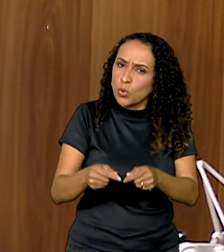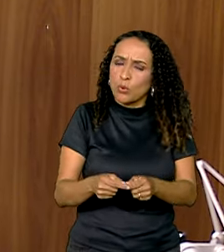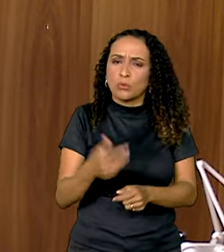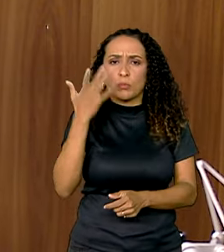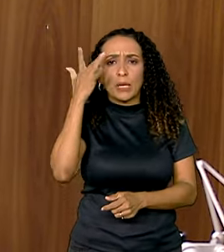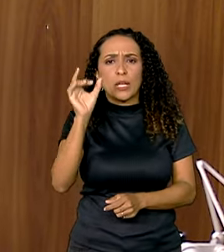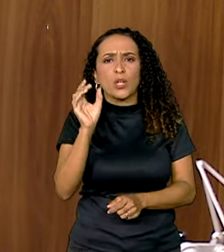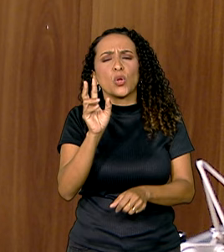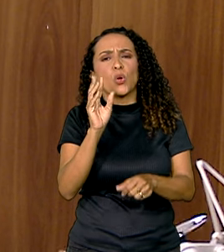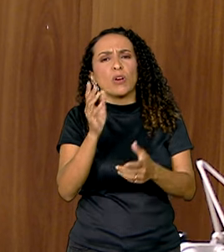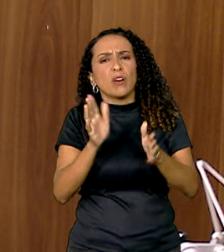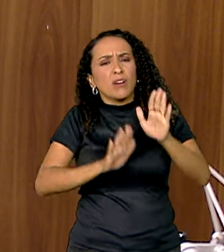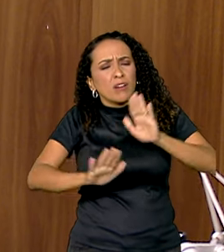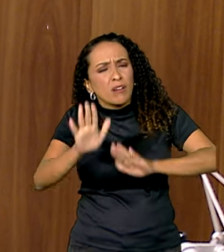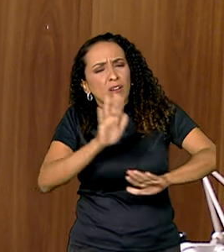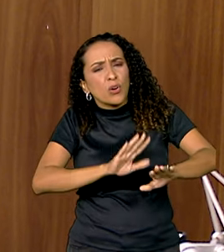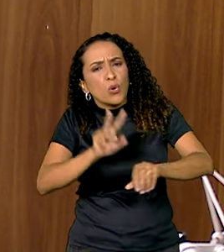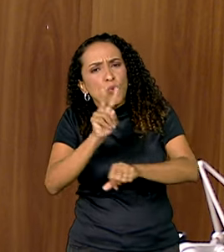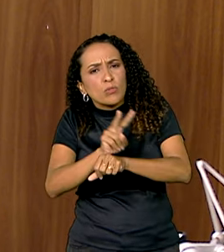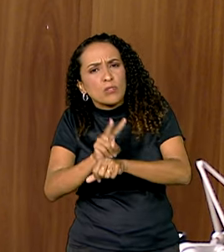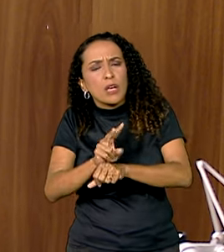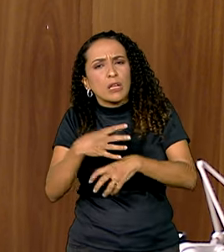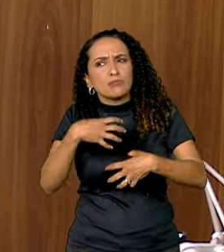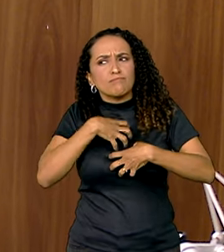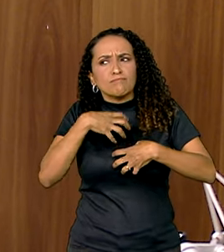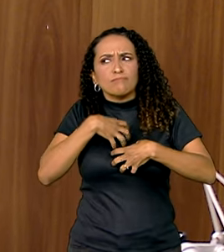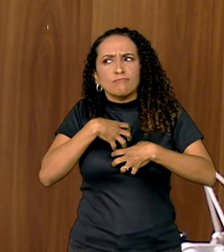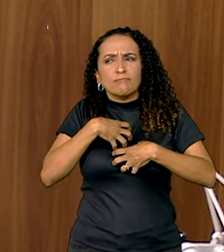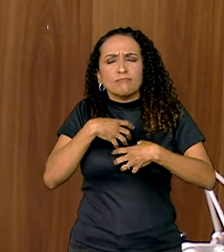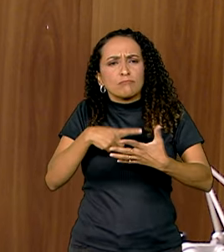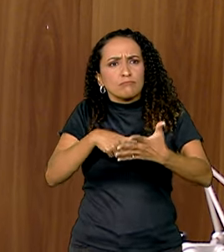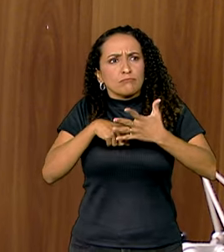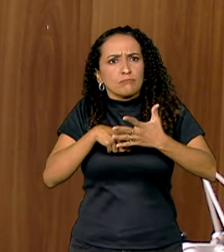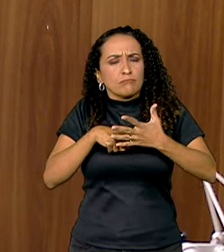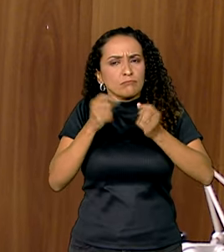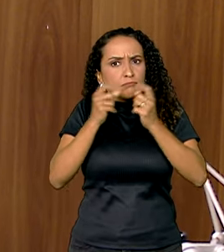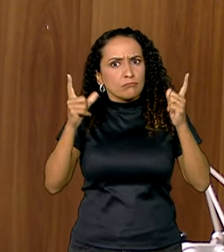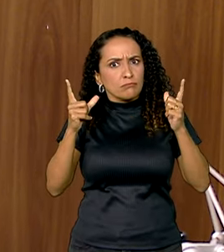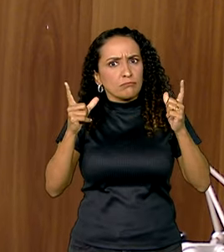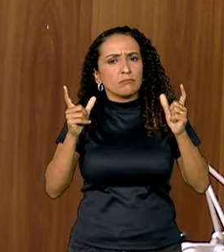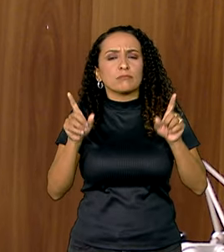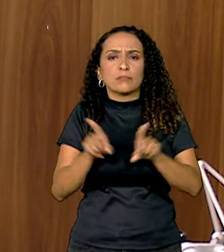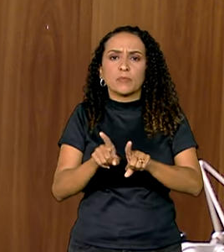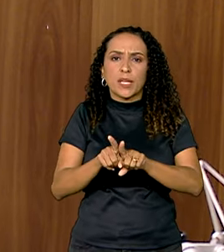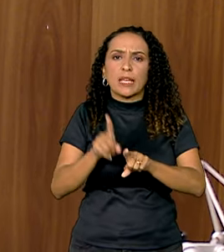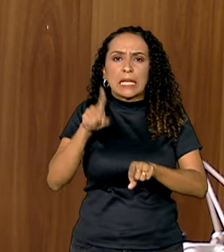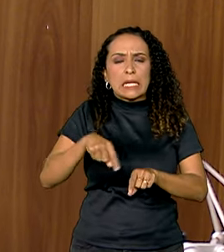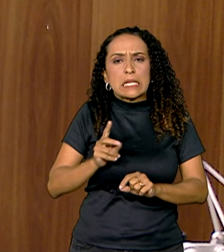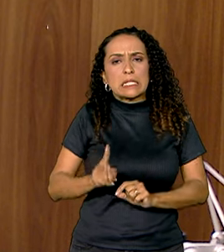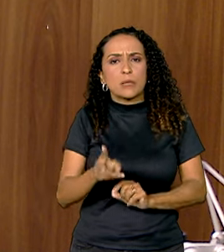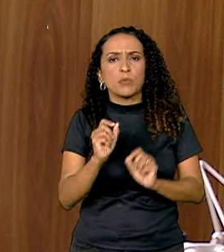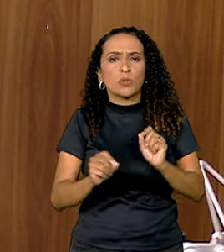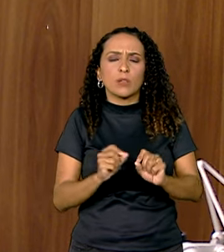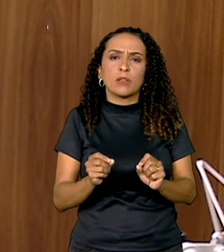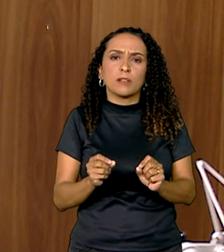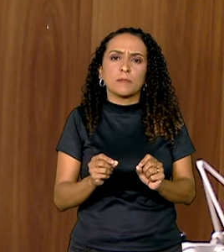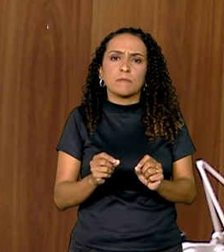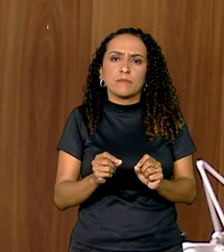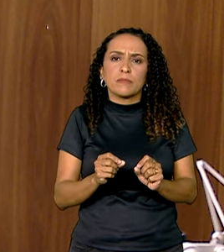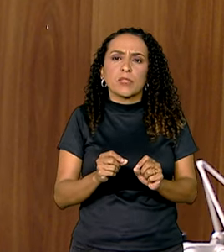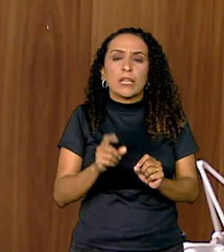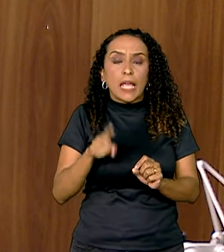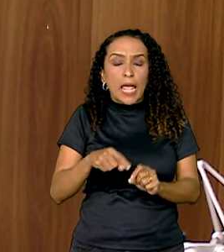tenham cuidados, né, com os sintomas, os sinais de alerta, né, que são sempre